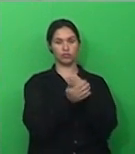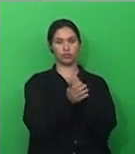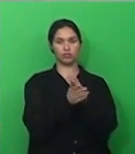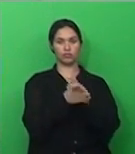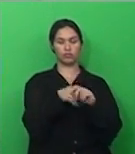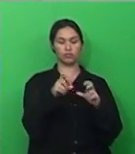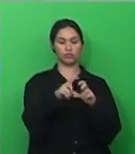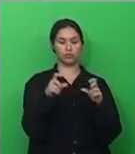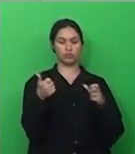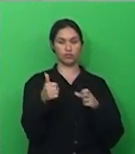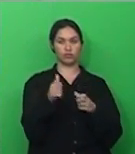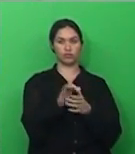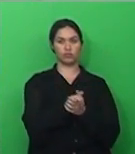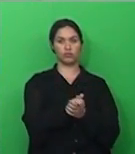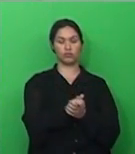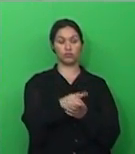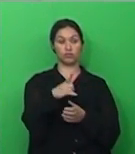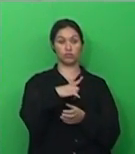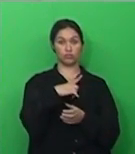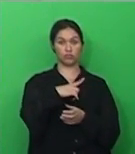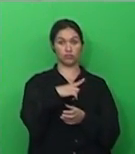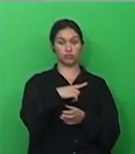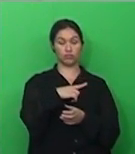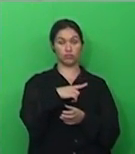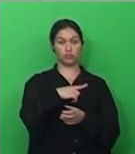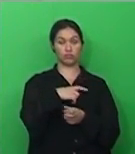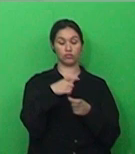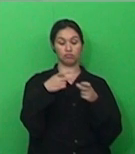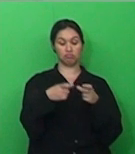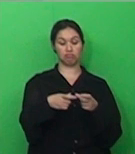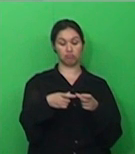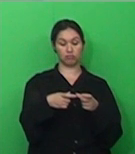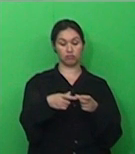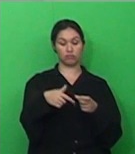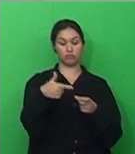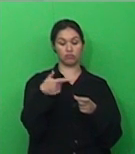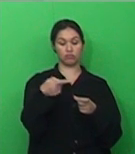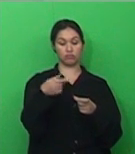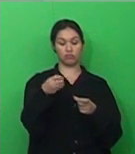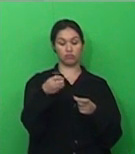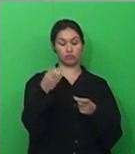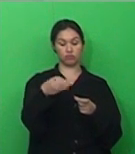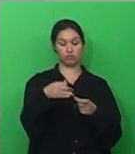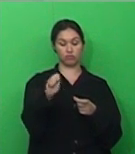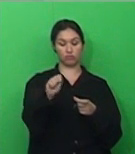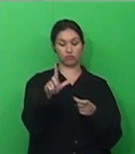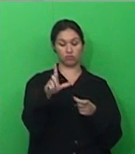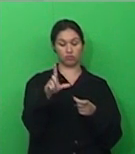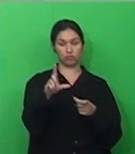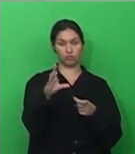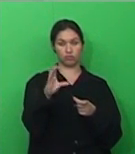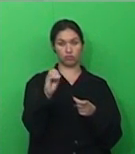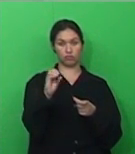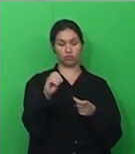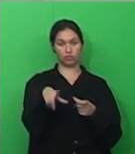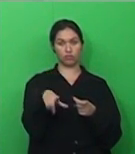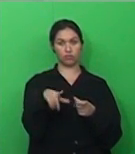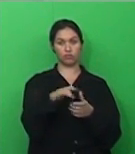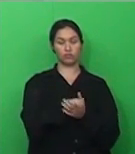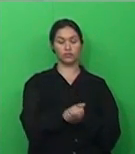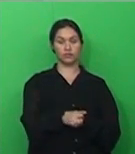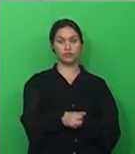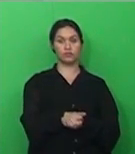1º, estabelecimentos devem manter álcool gel 70%, locais de fácil acesso e visualização. No seu artigo, no parágrafo